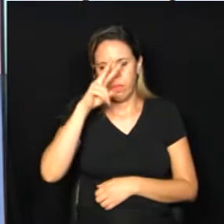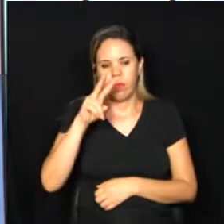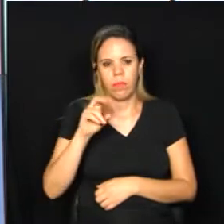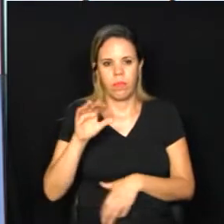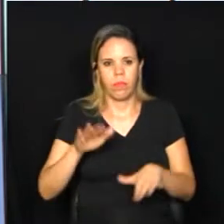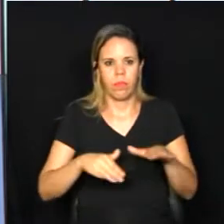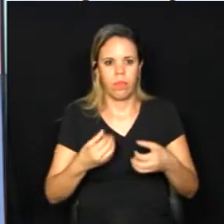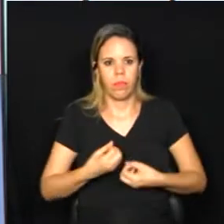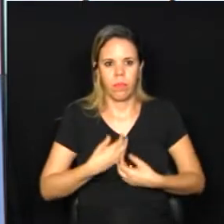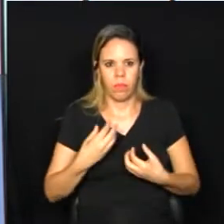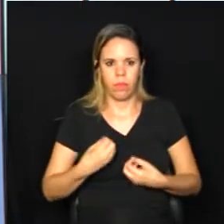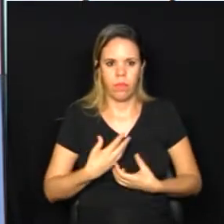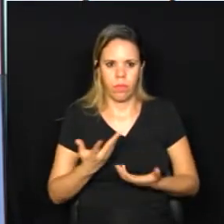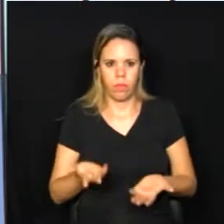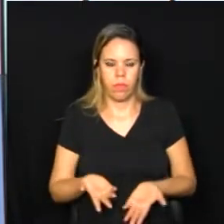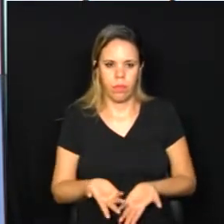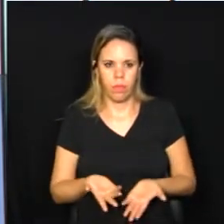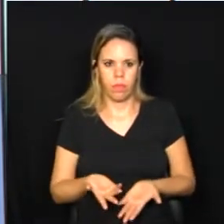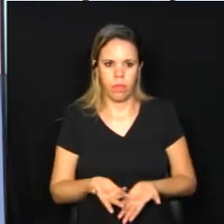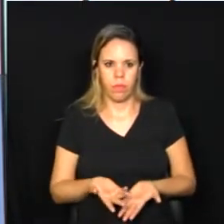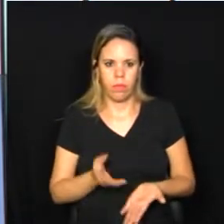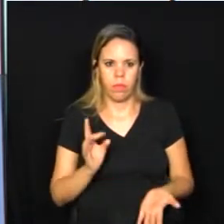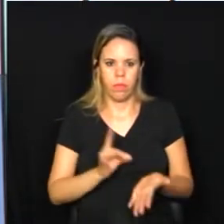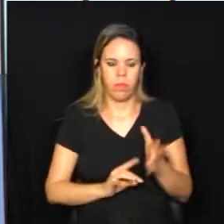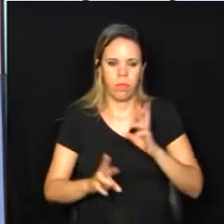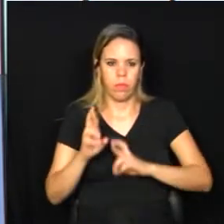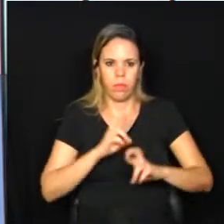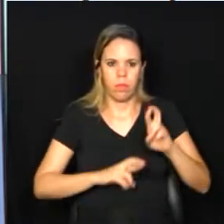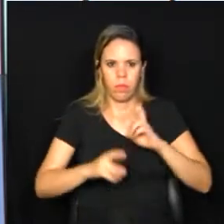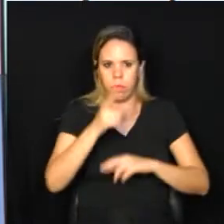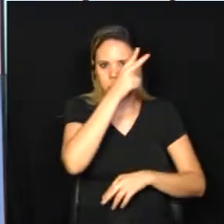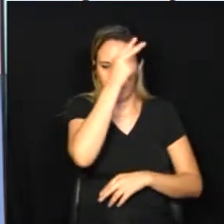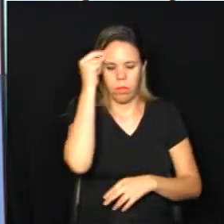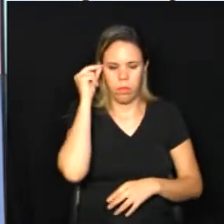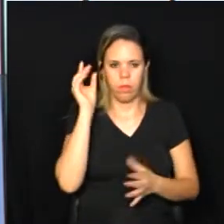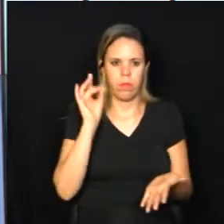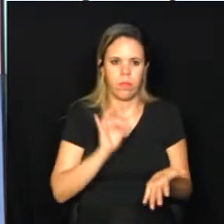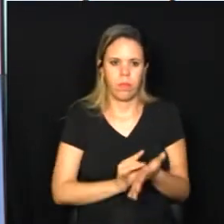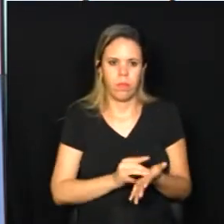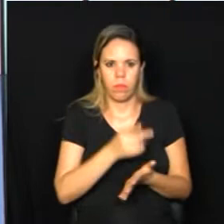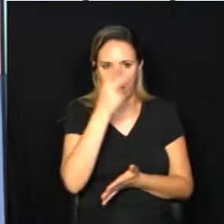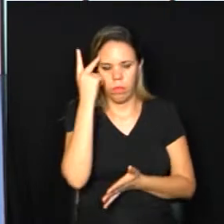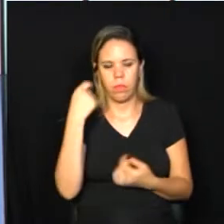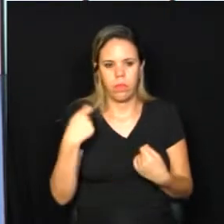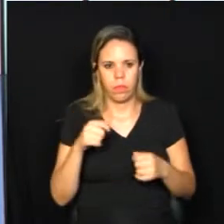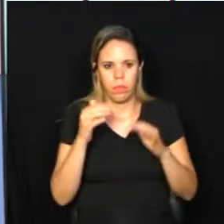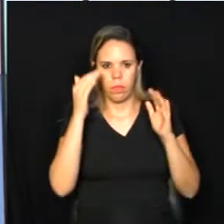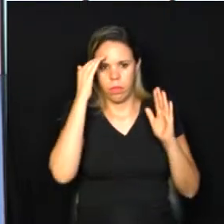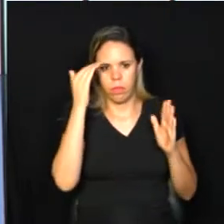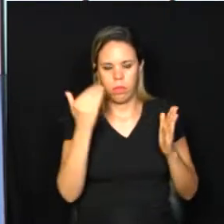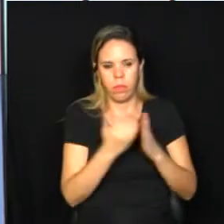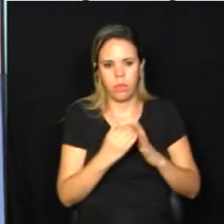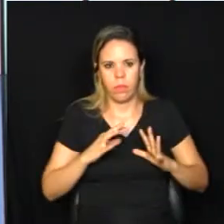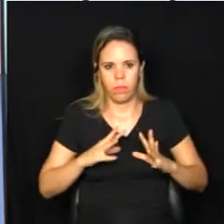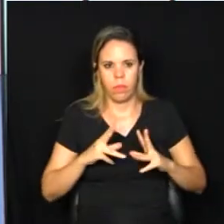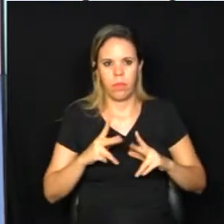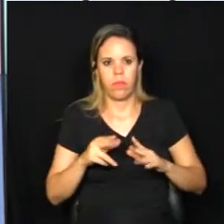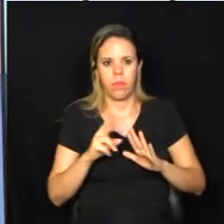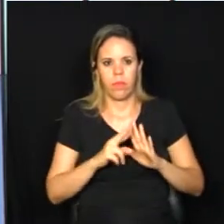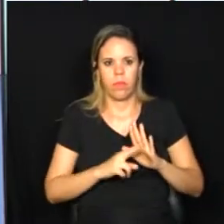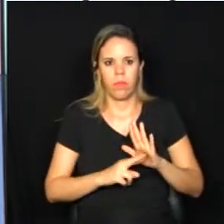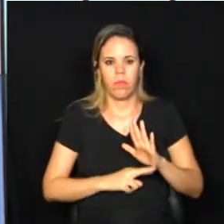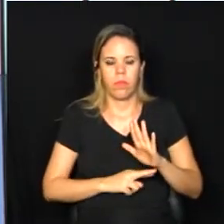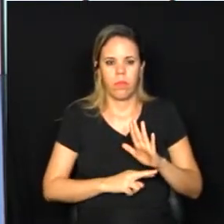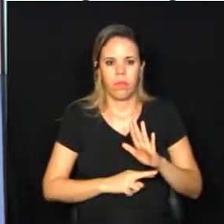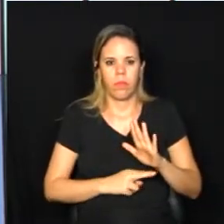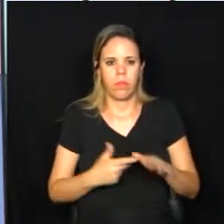essas informações serão conferidas pela prefeitura. Então, de fato, a pessoa tem que cumprir todos os requisitos